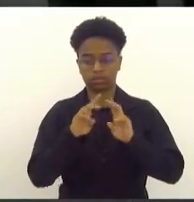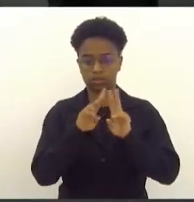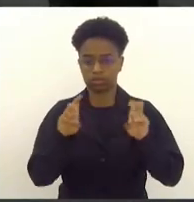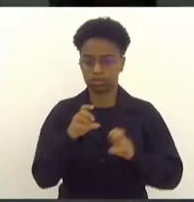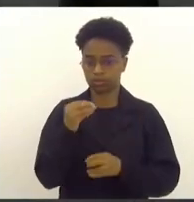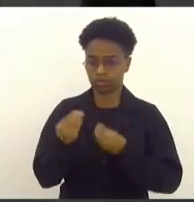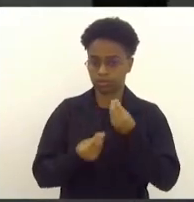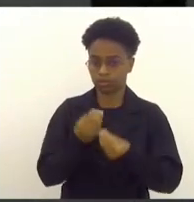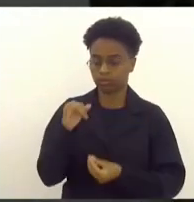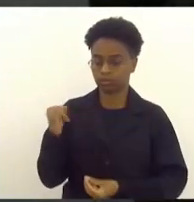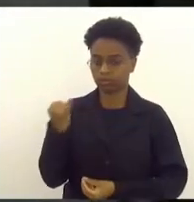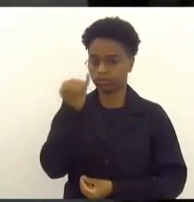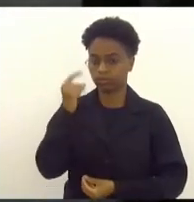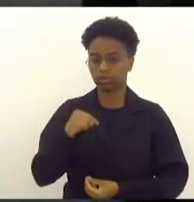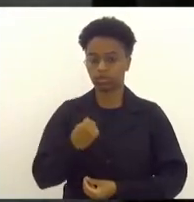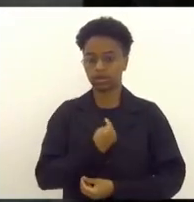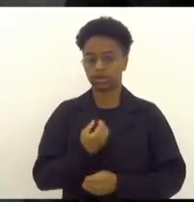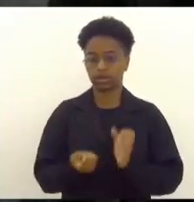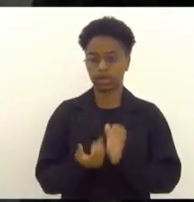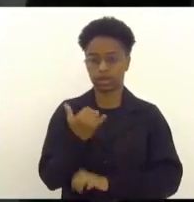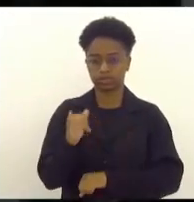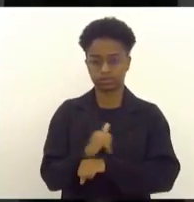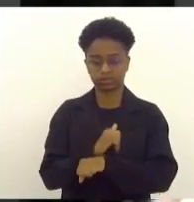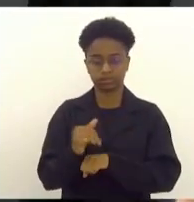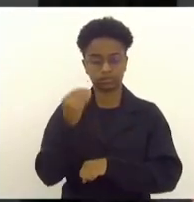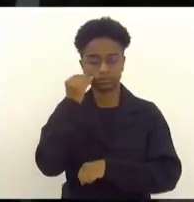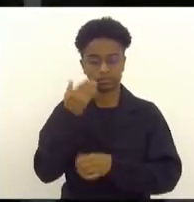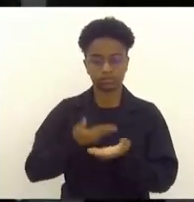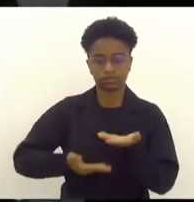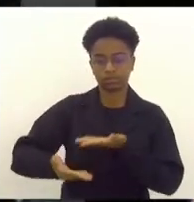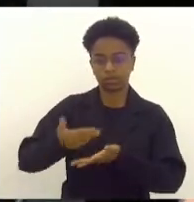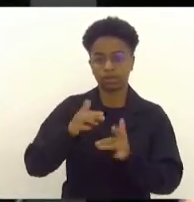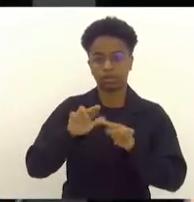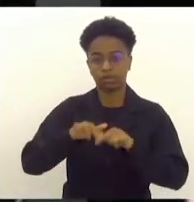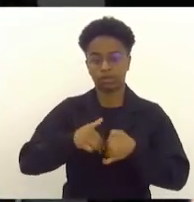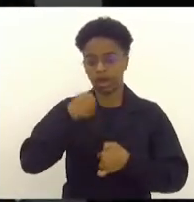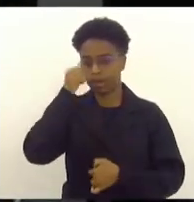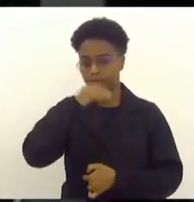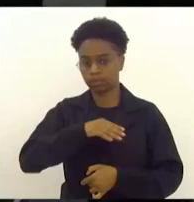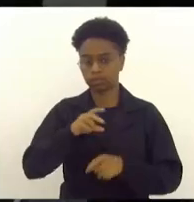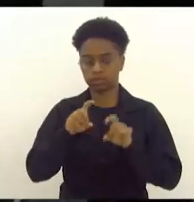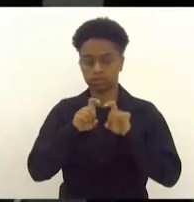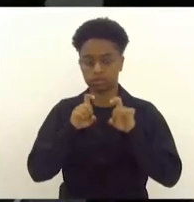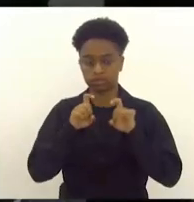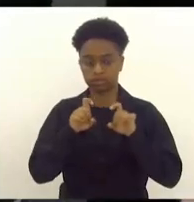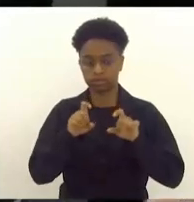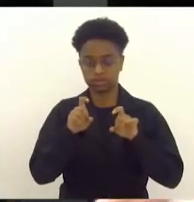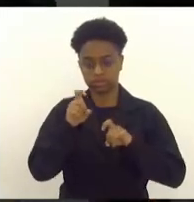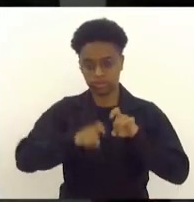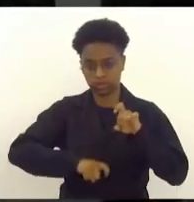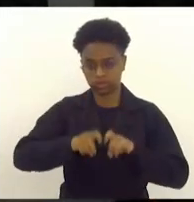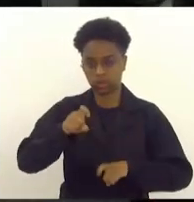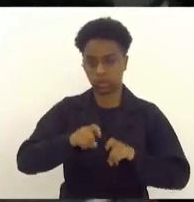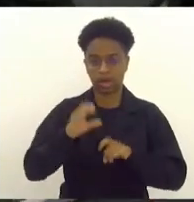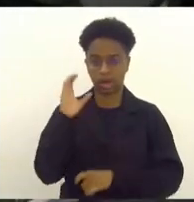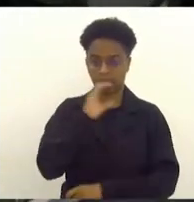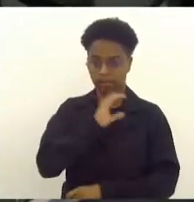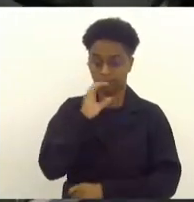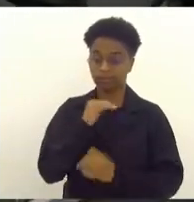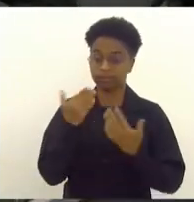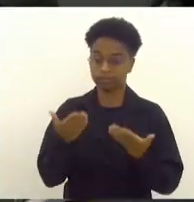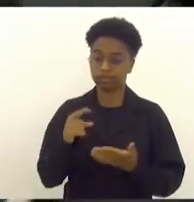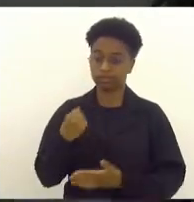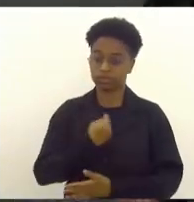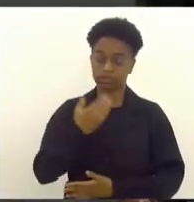de adotarmos medidas para lidar com o abuso sexual de maneira imediata então a gente sabe o